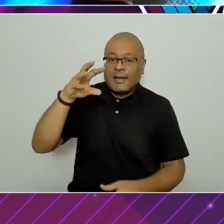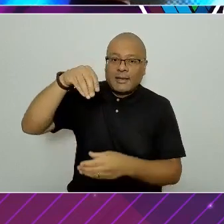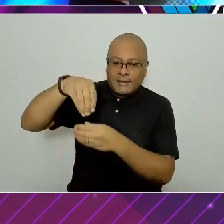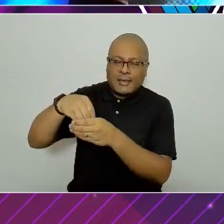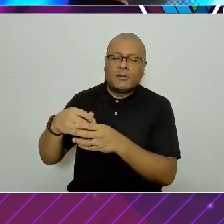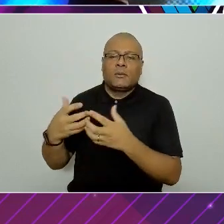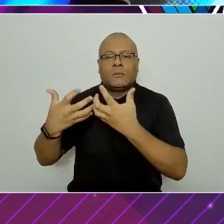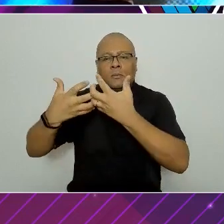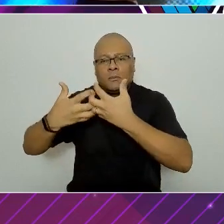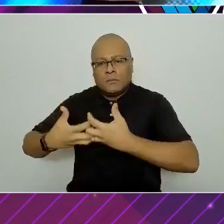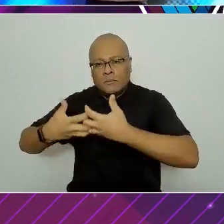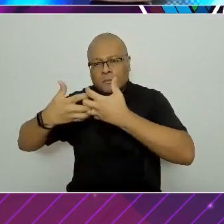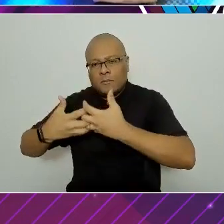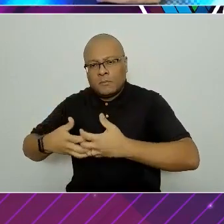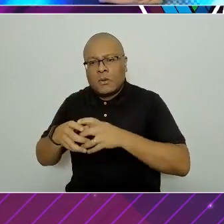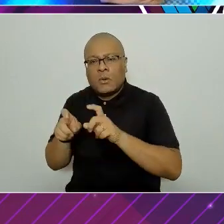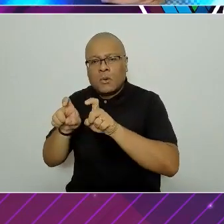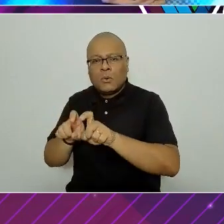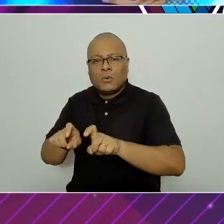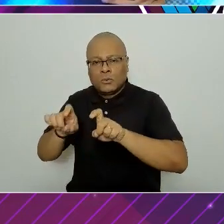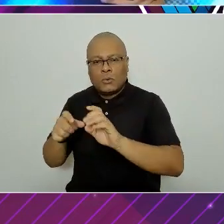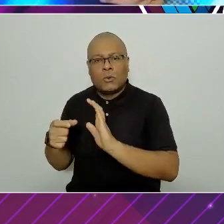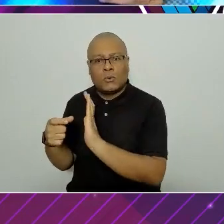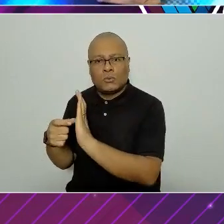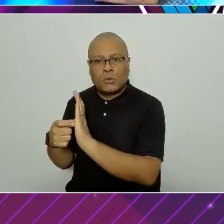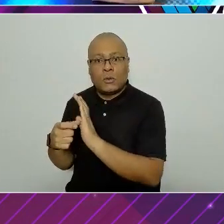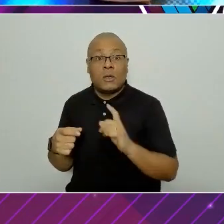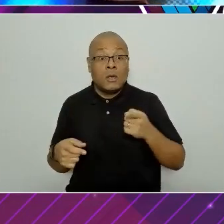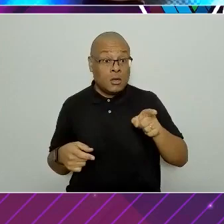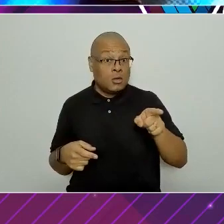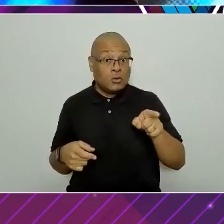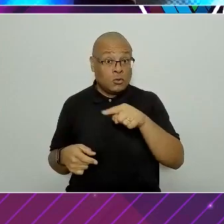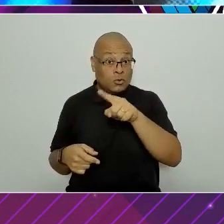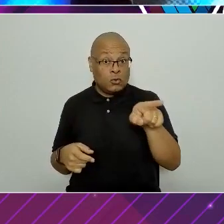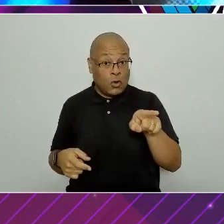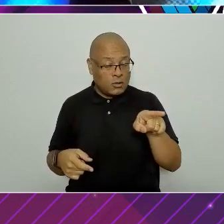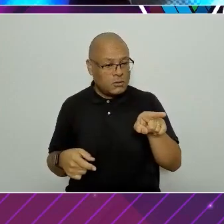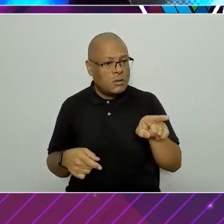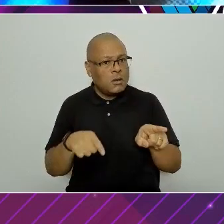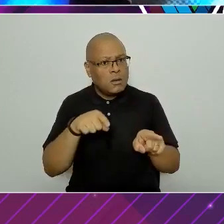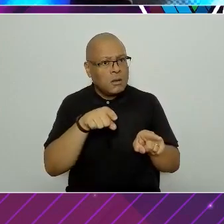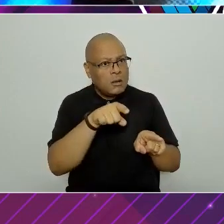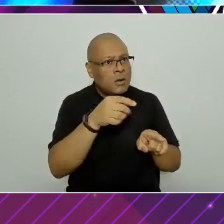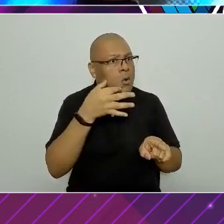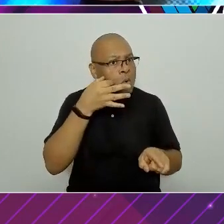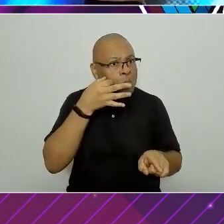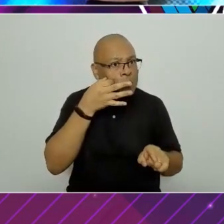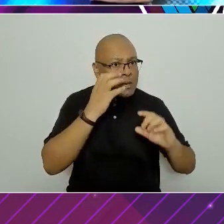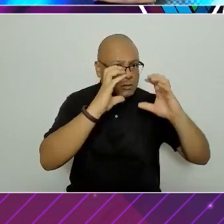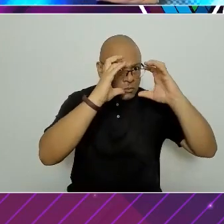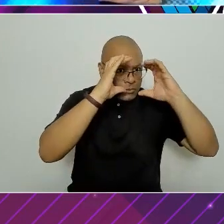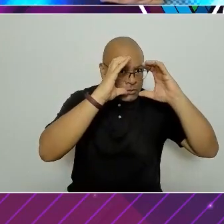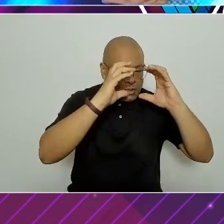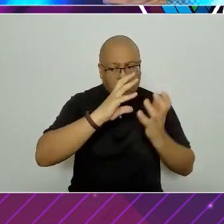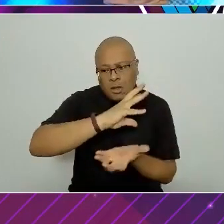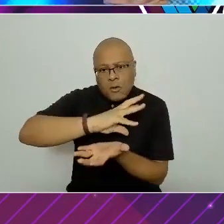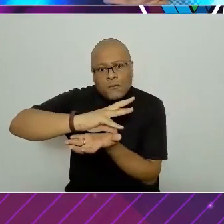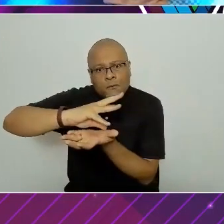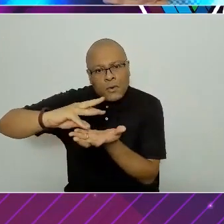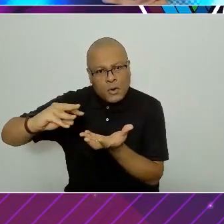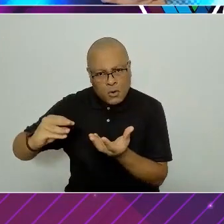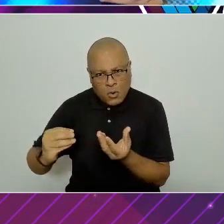dos softwares, e o que nós podemos entender que foi inspirado em nós, né, em você, no seu cérebro. Será que tem algo